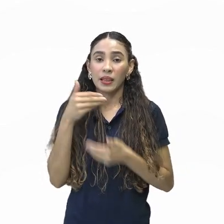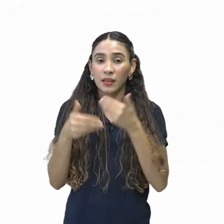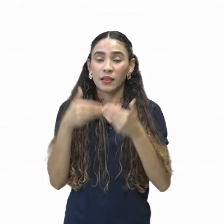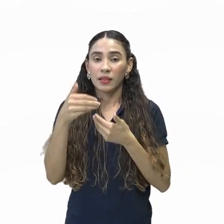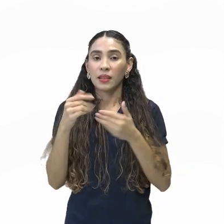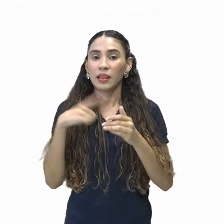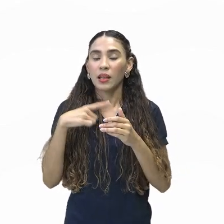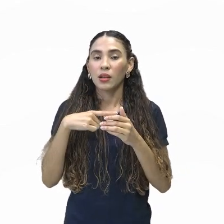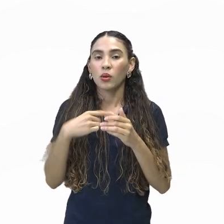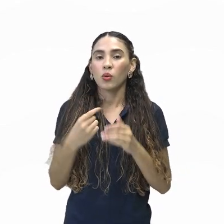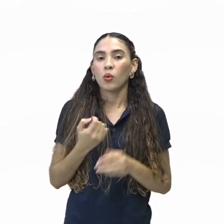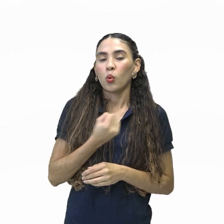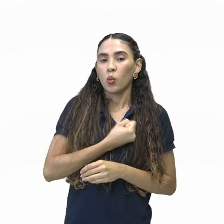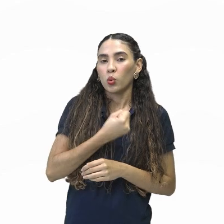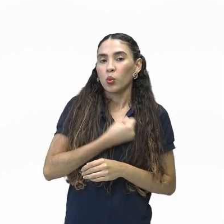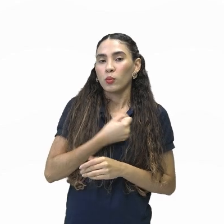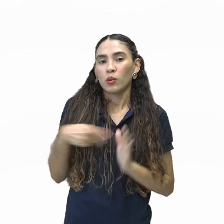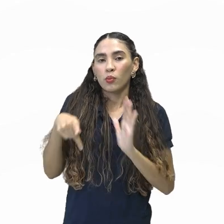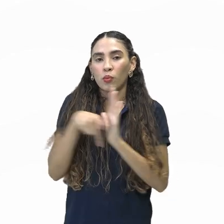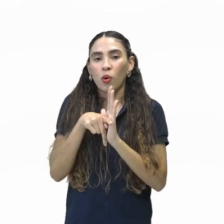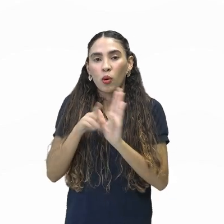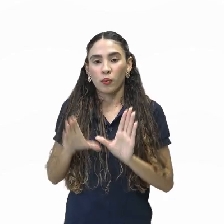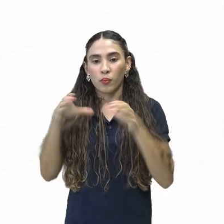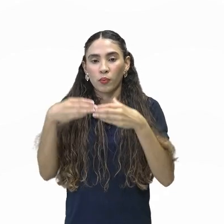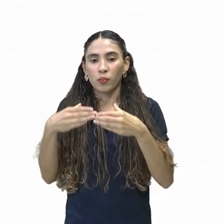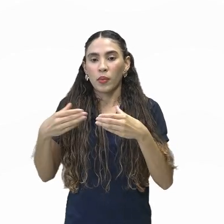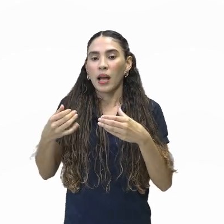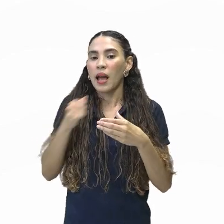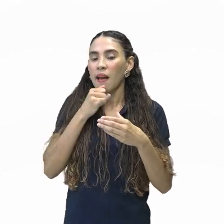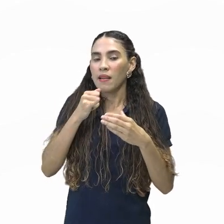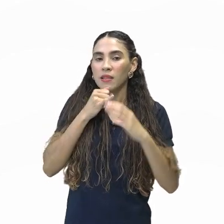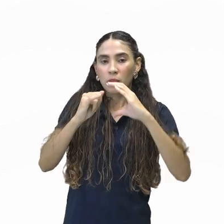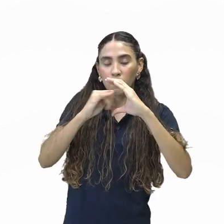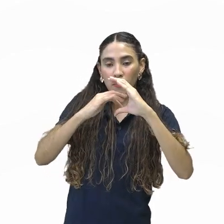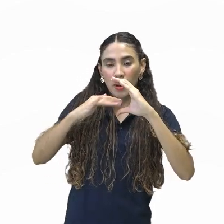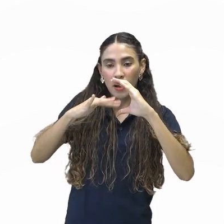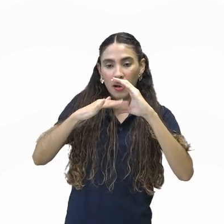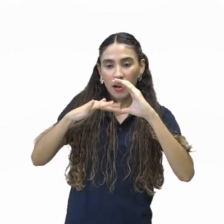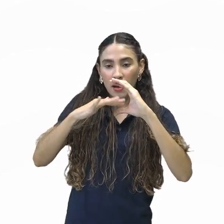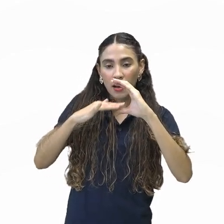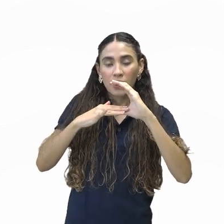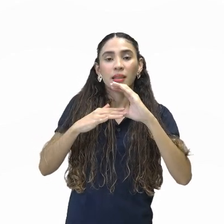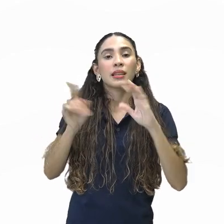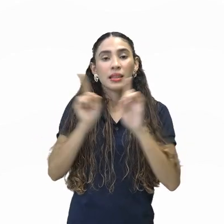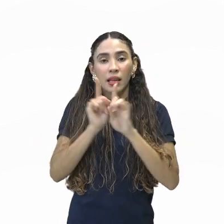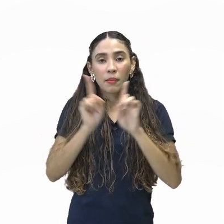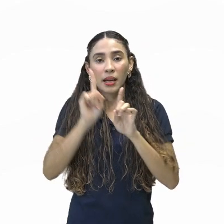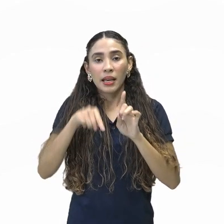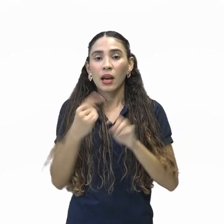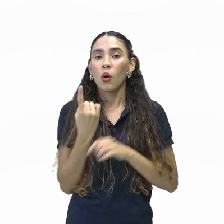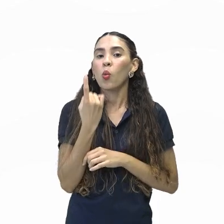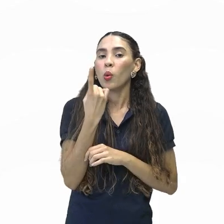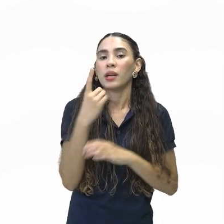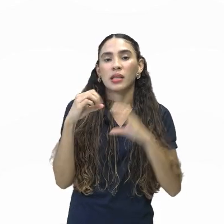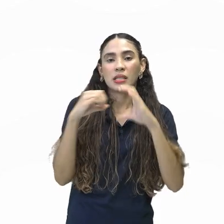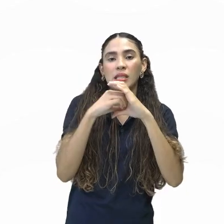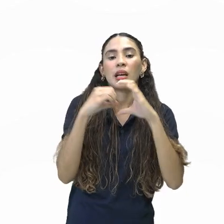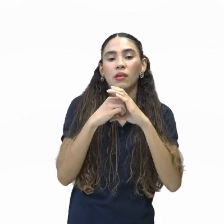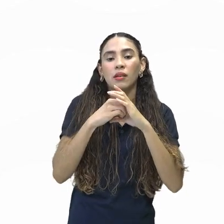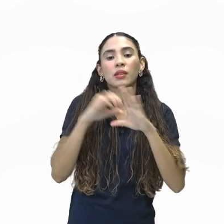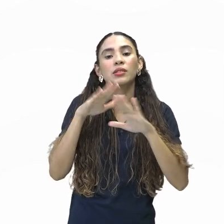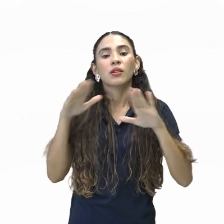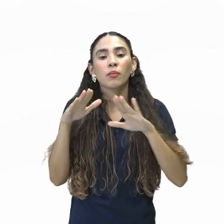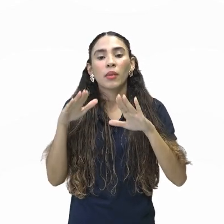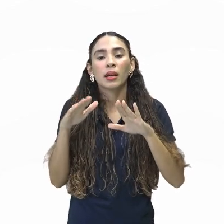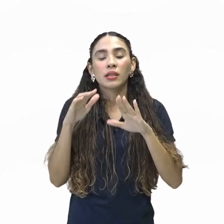Contempla um pequeno número de espécies procarióticas que também são unicelulares e